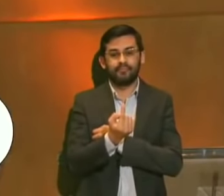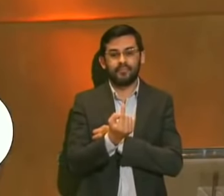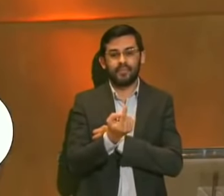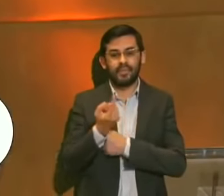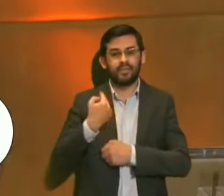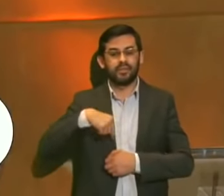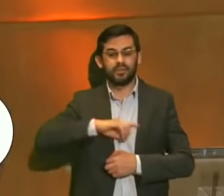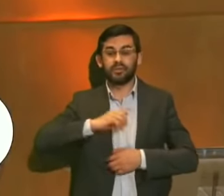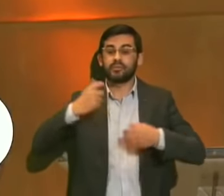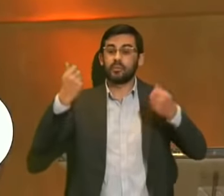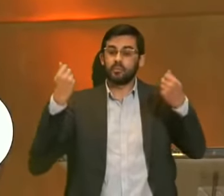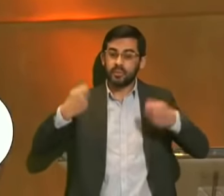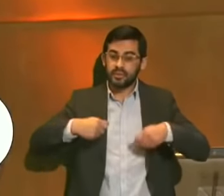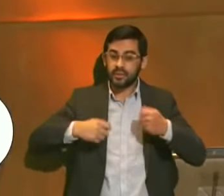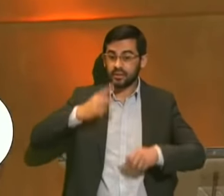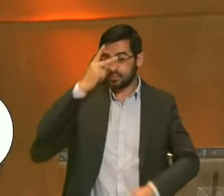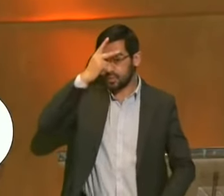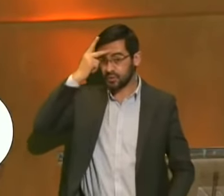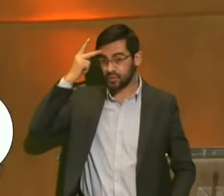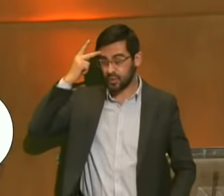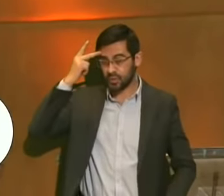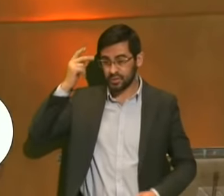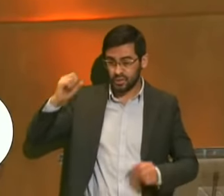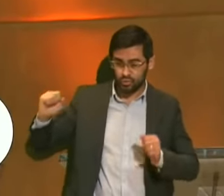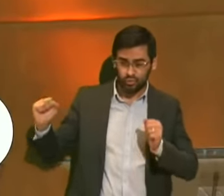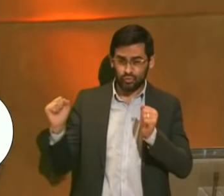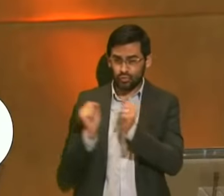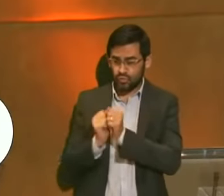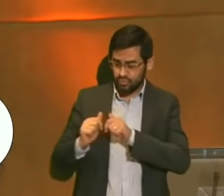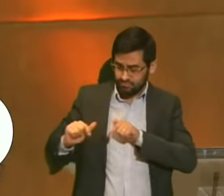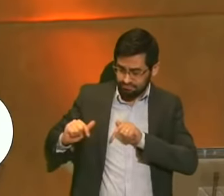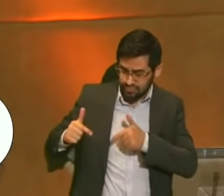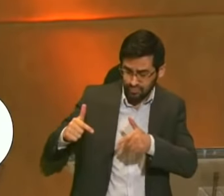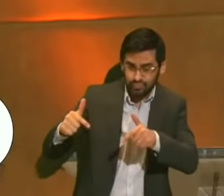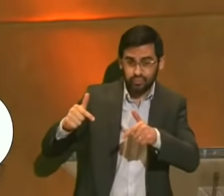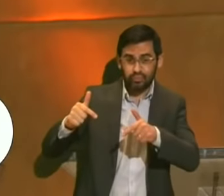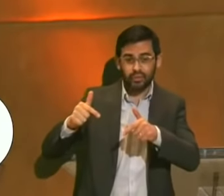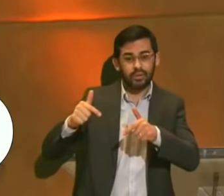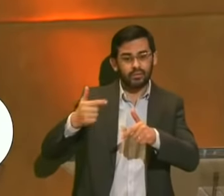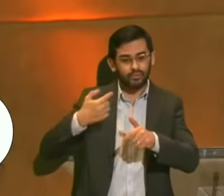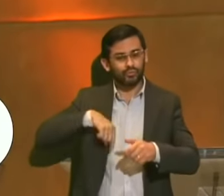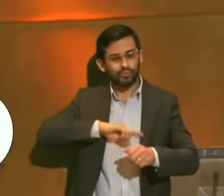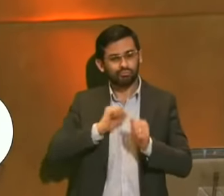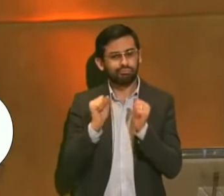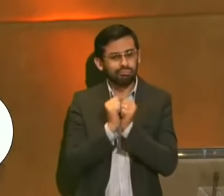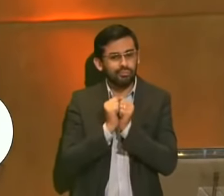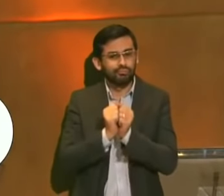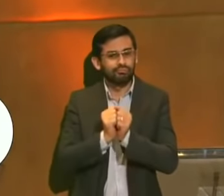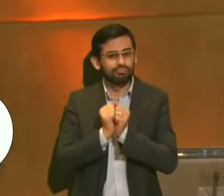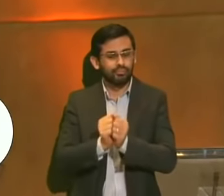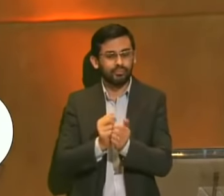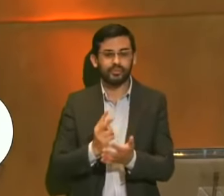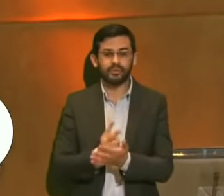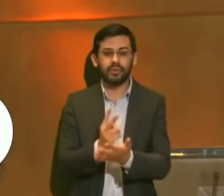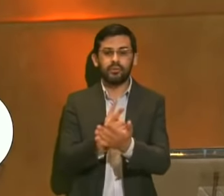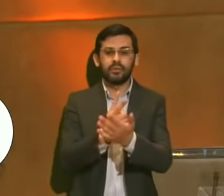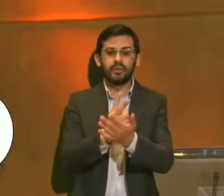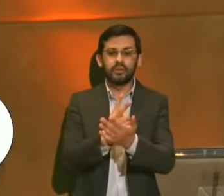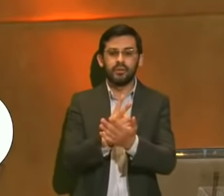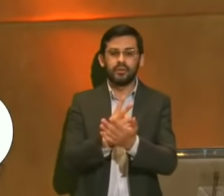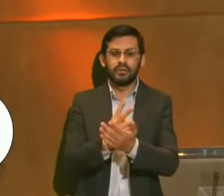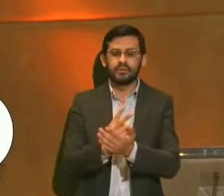E nós vamos precisar de gente que esteja lutando espiritualmente conosco. A